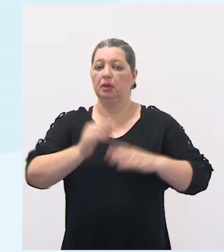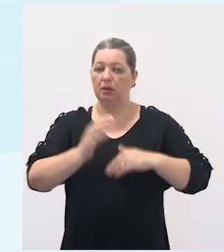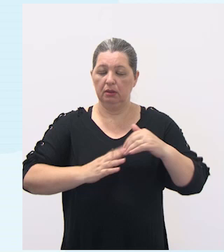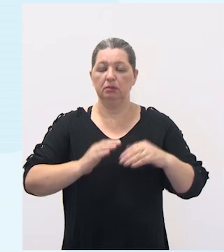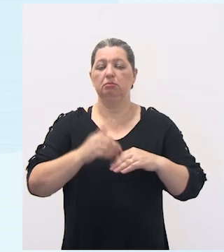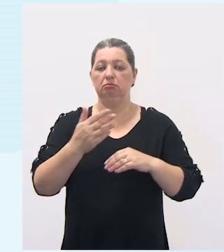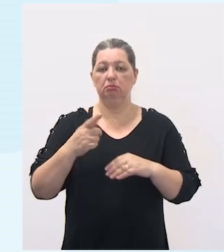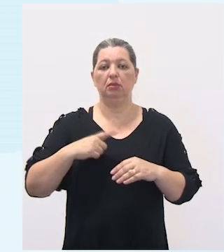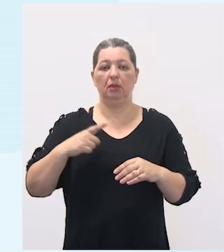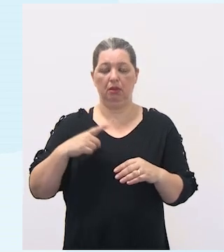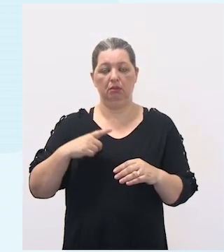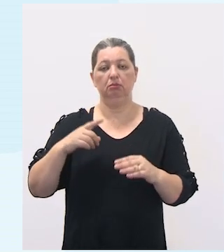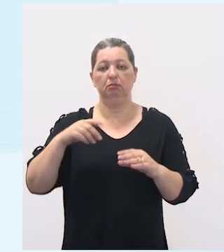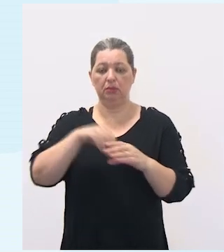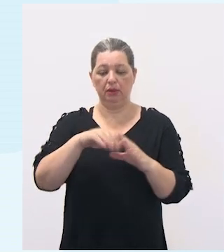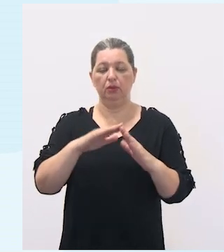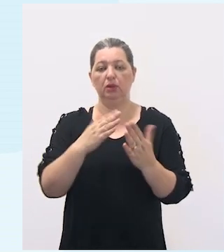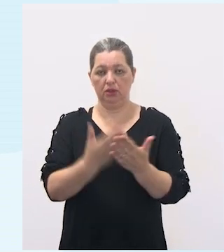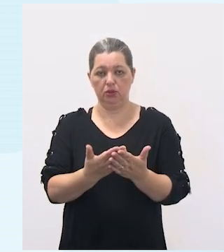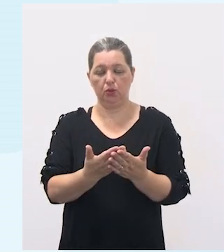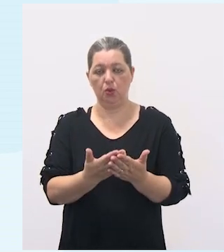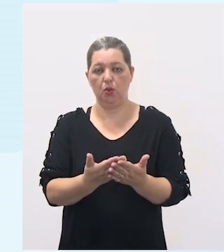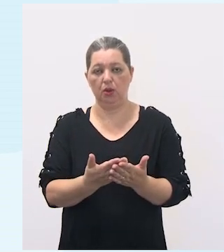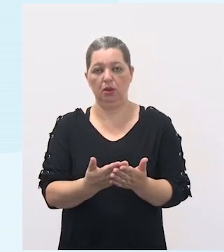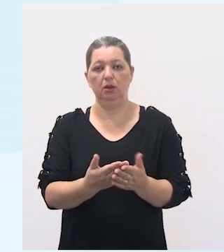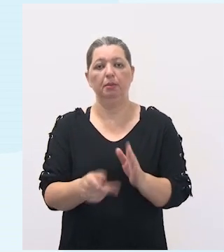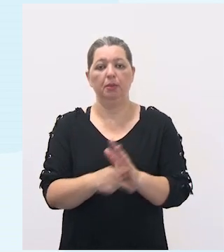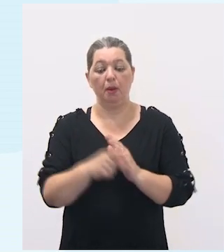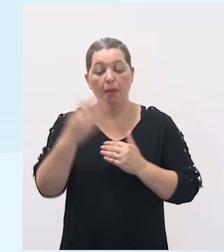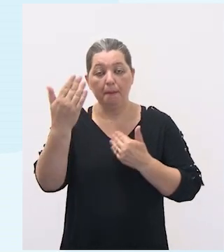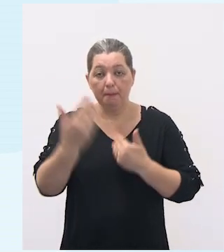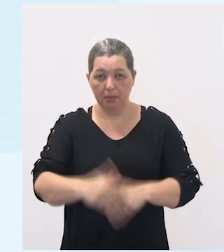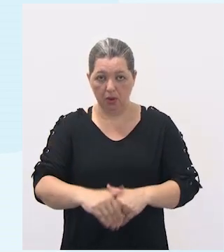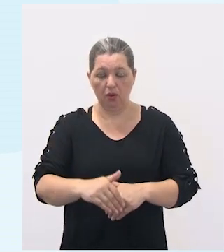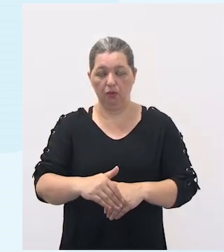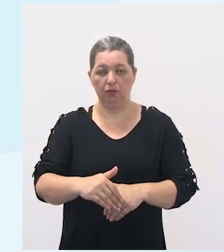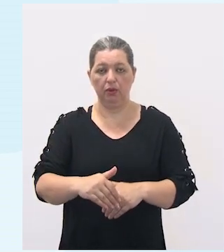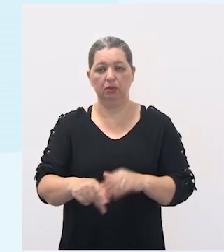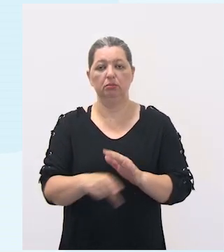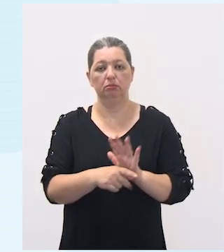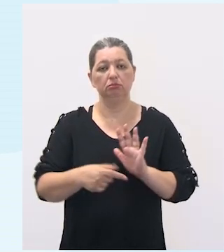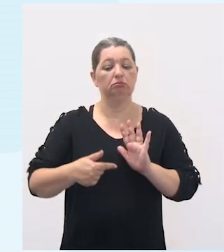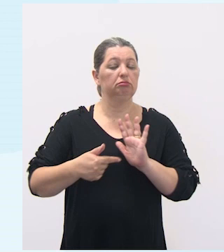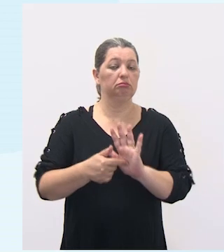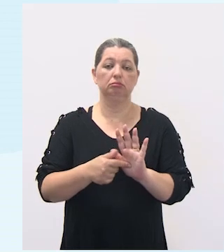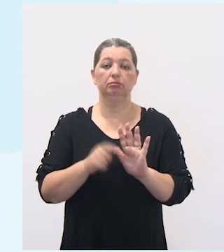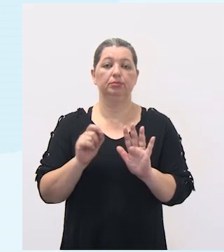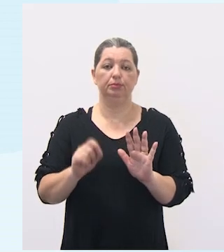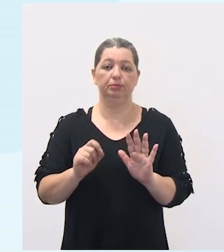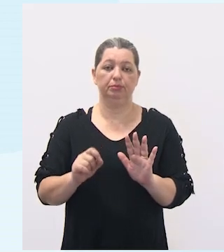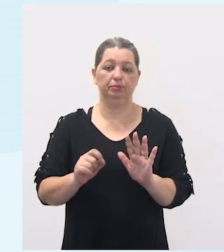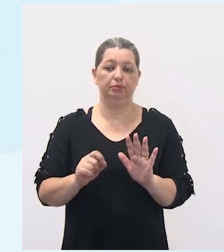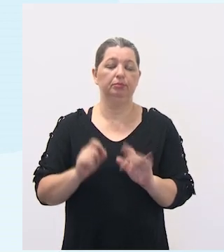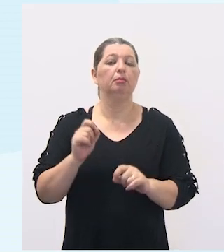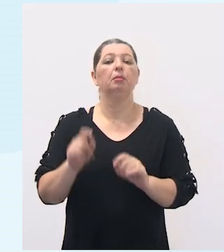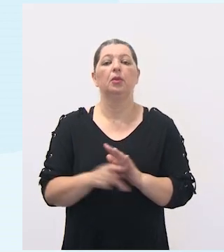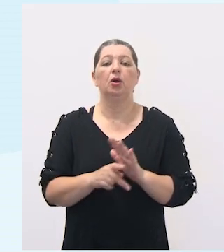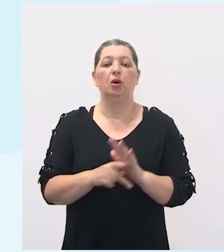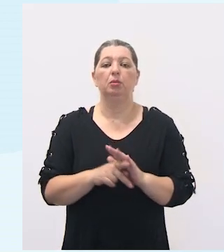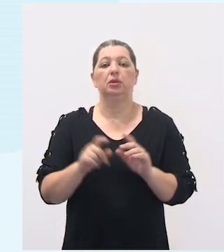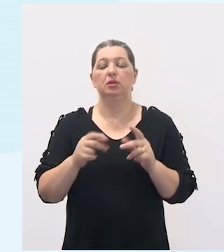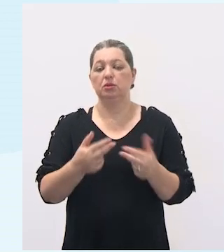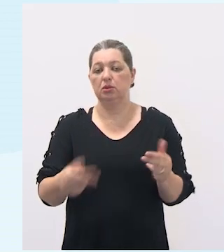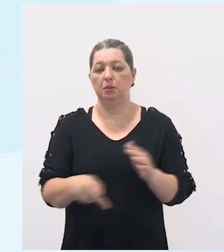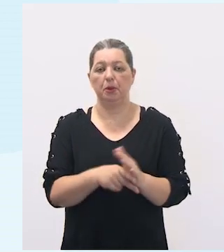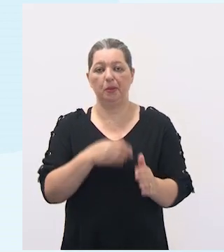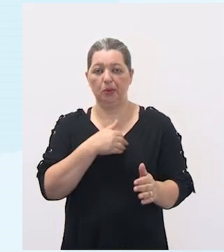nas escolas aplicando esta prova, que vai nos fornecer indicadores de políticas públicas,